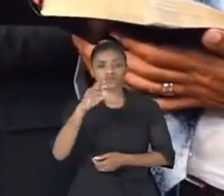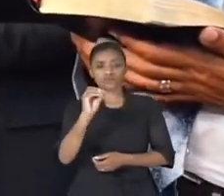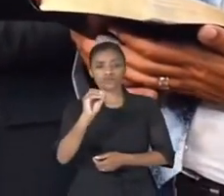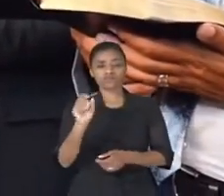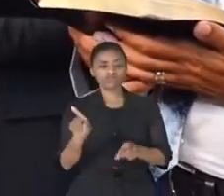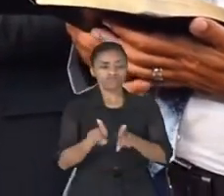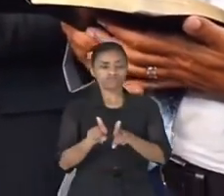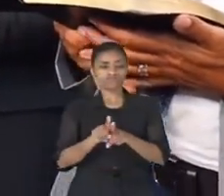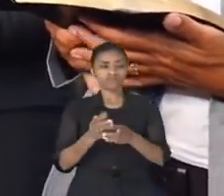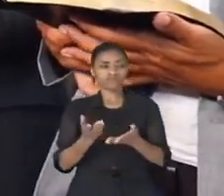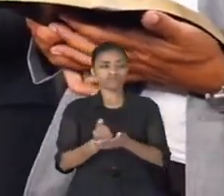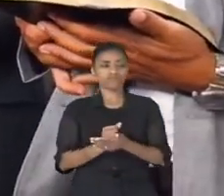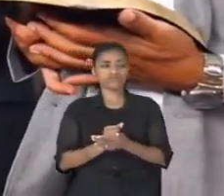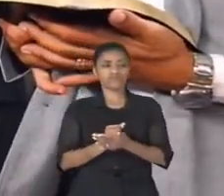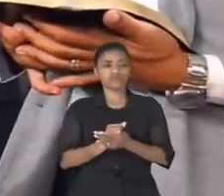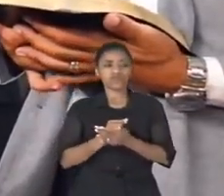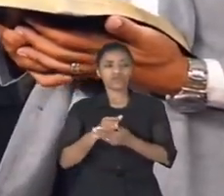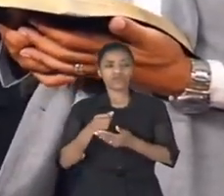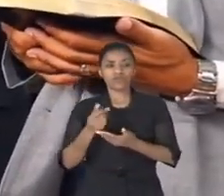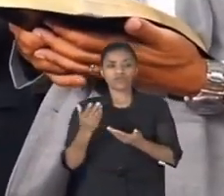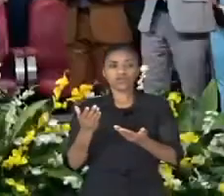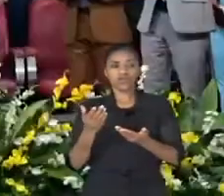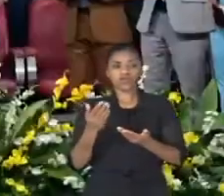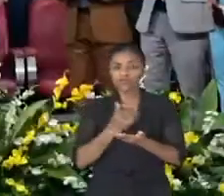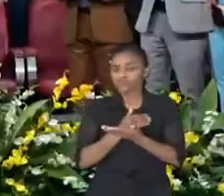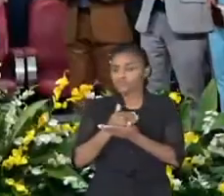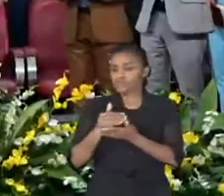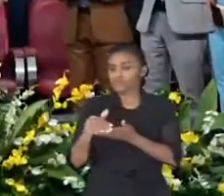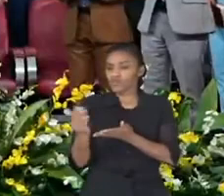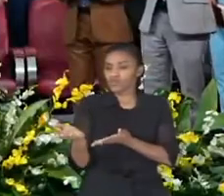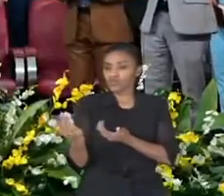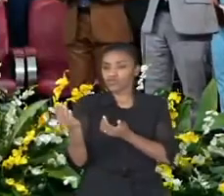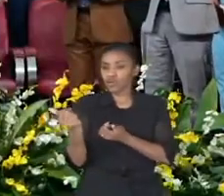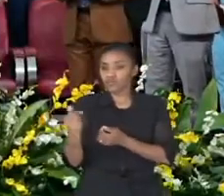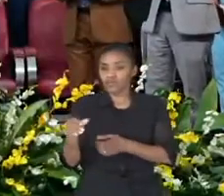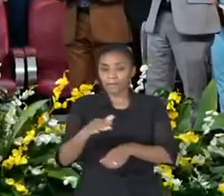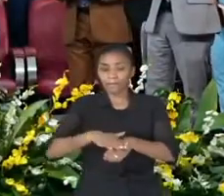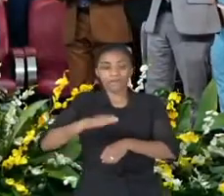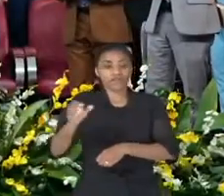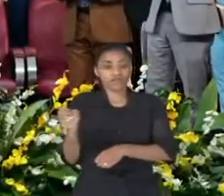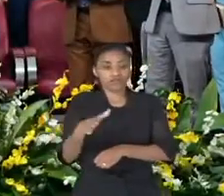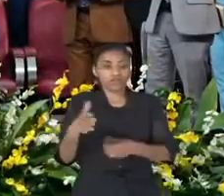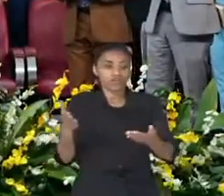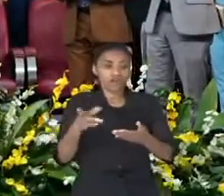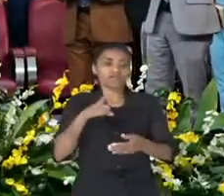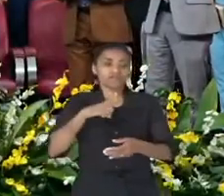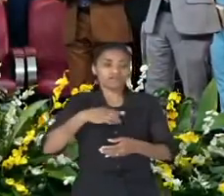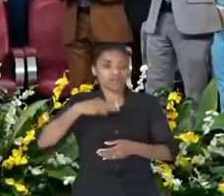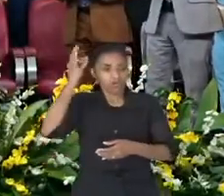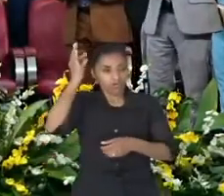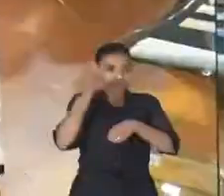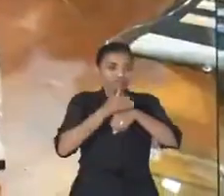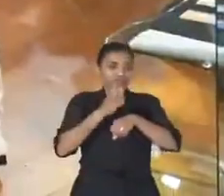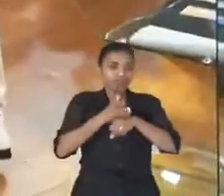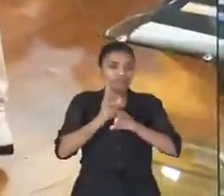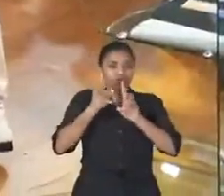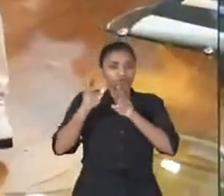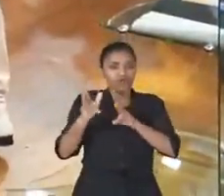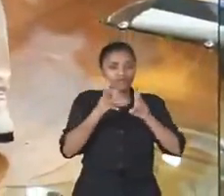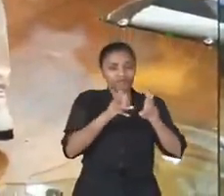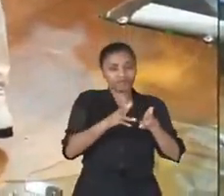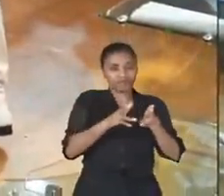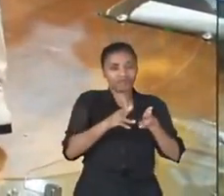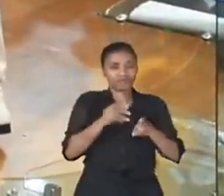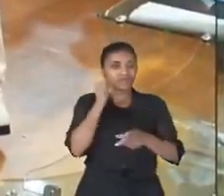Estado, né? Eu era jovem, né? O senhor também era mais novo ainda. Agora estamos com cabelo branco, estamos quase igual já, né? Pastor Niltinho,